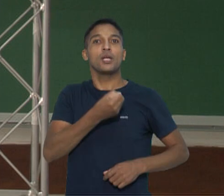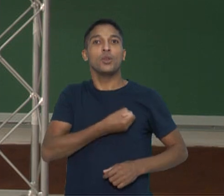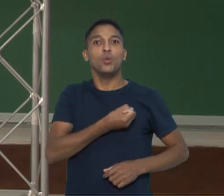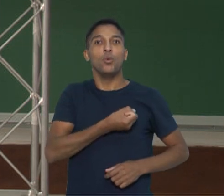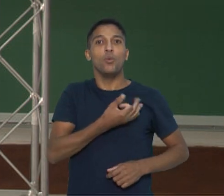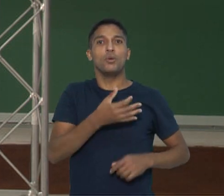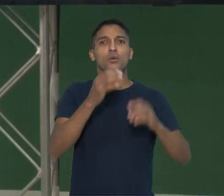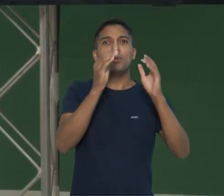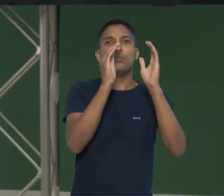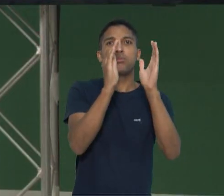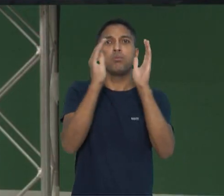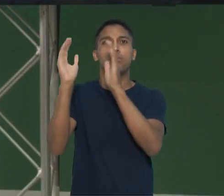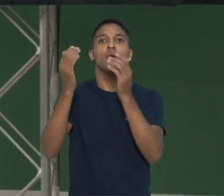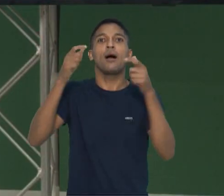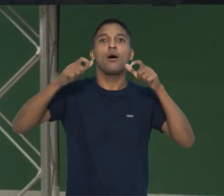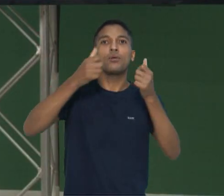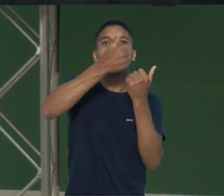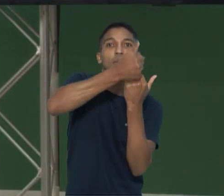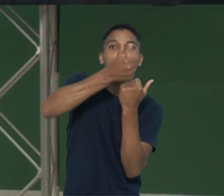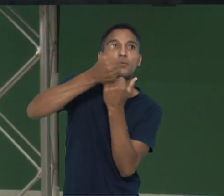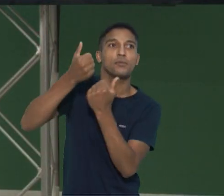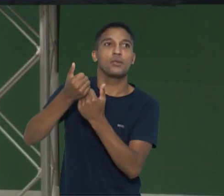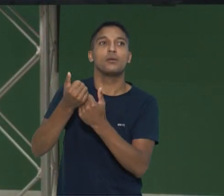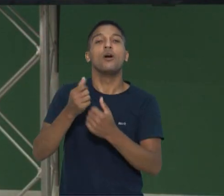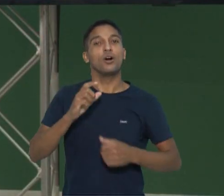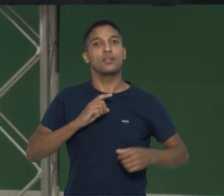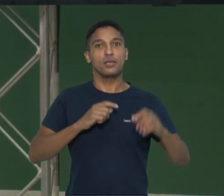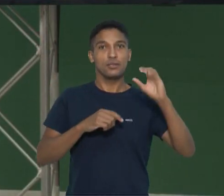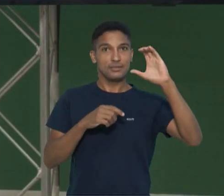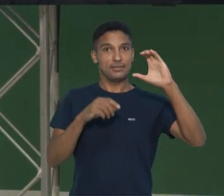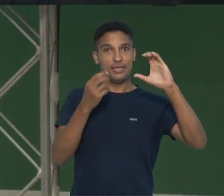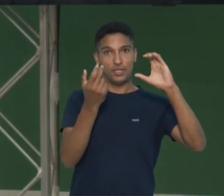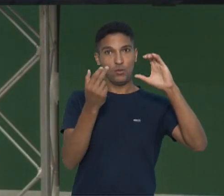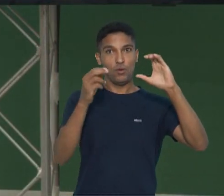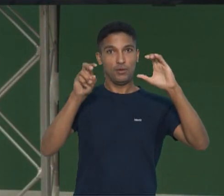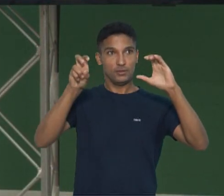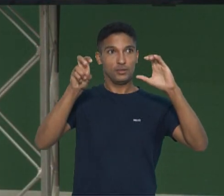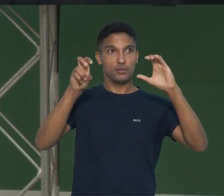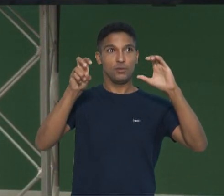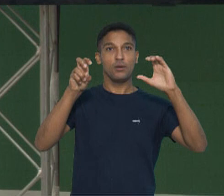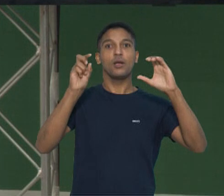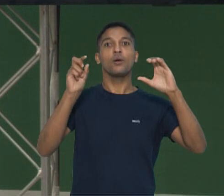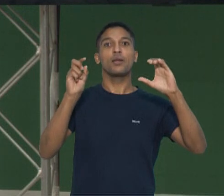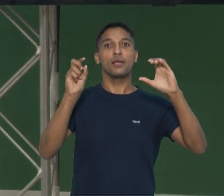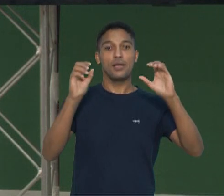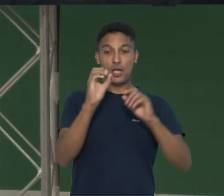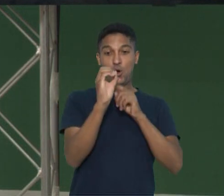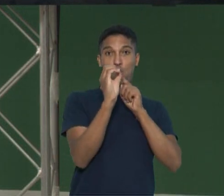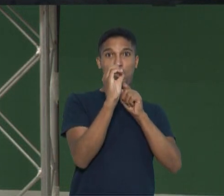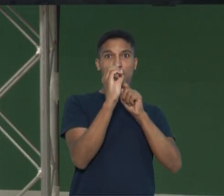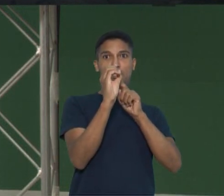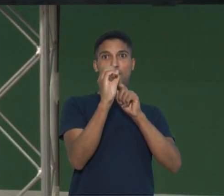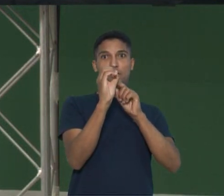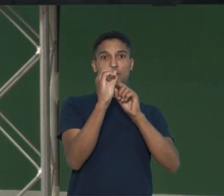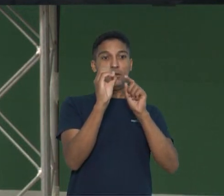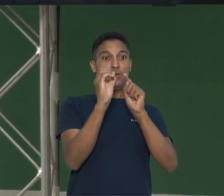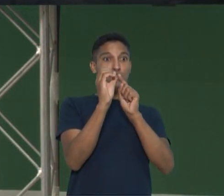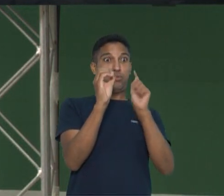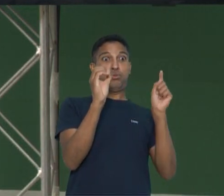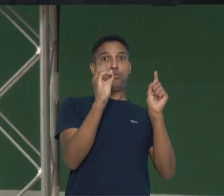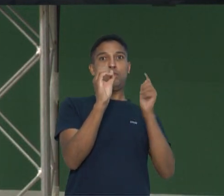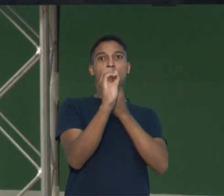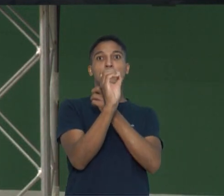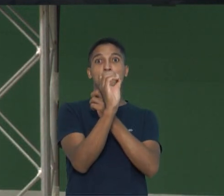vamos verificar aqui que nós temos que o C é igual a 5, que é a distância da origem até o foco. Da onde eu tirei